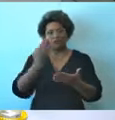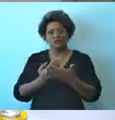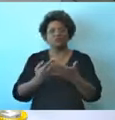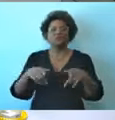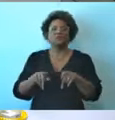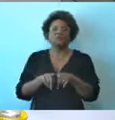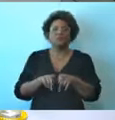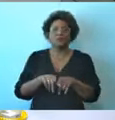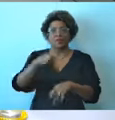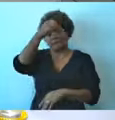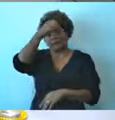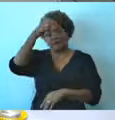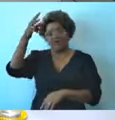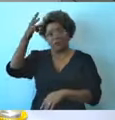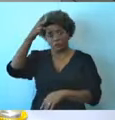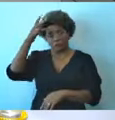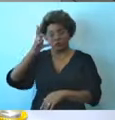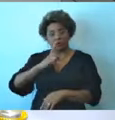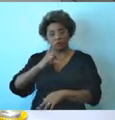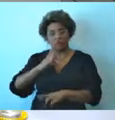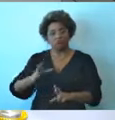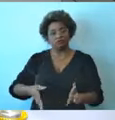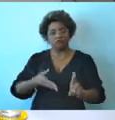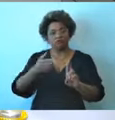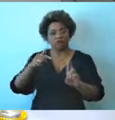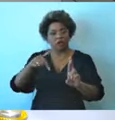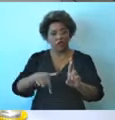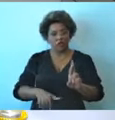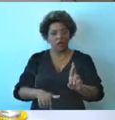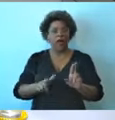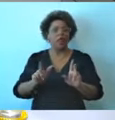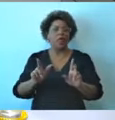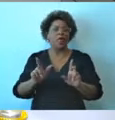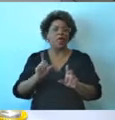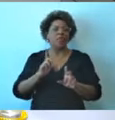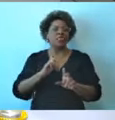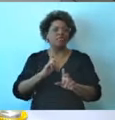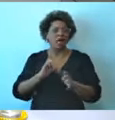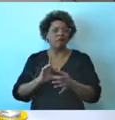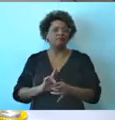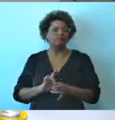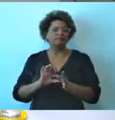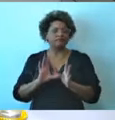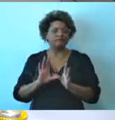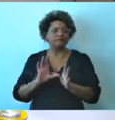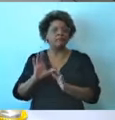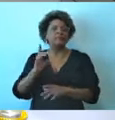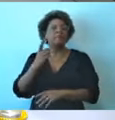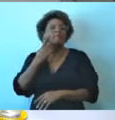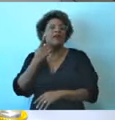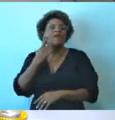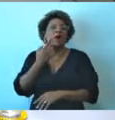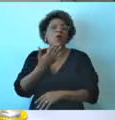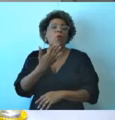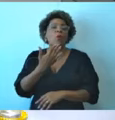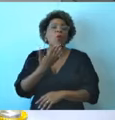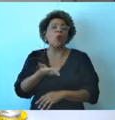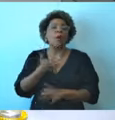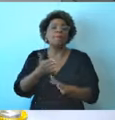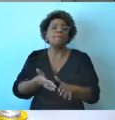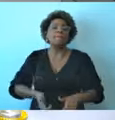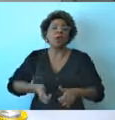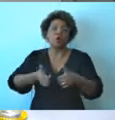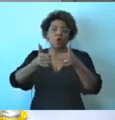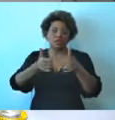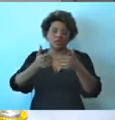aqui, estão abertos para ouvir de vocês quais são as melhorias necessárias. As motofaixas são muito importantes,